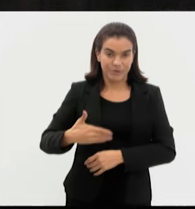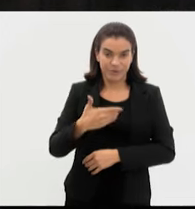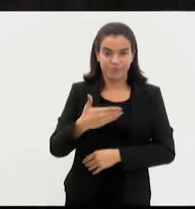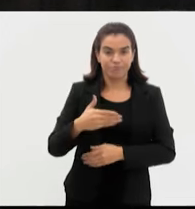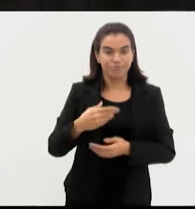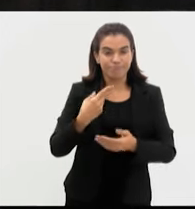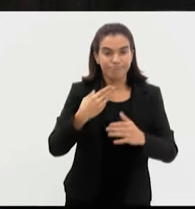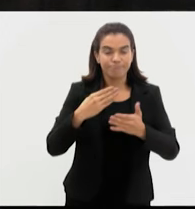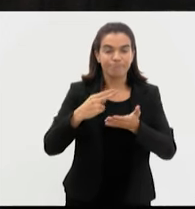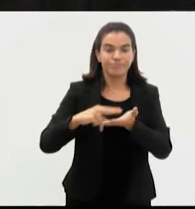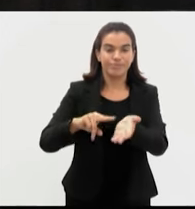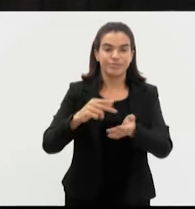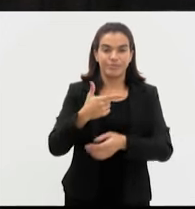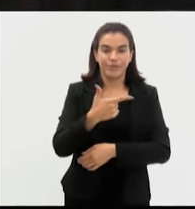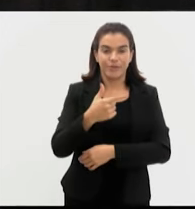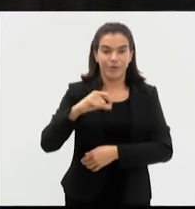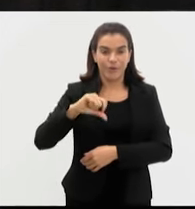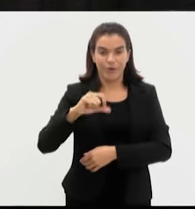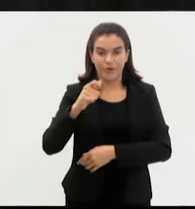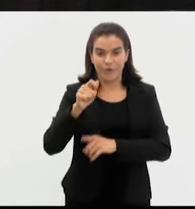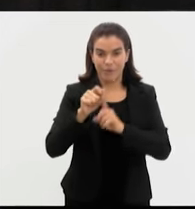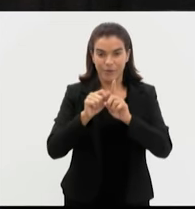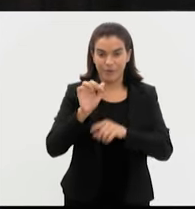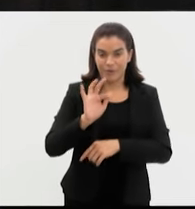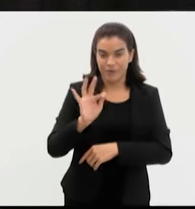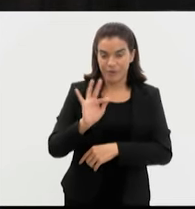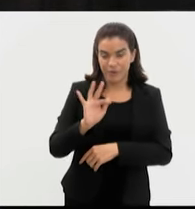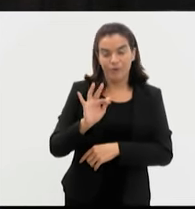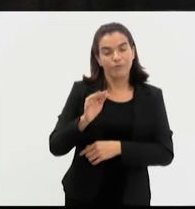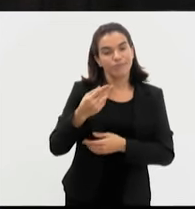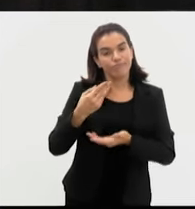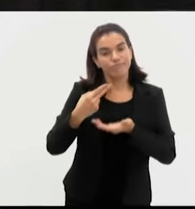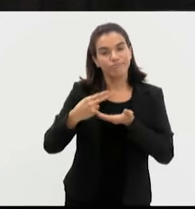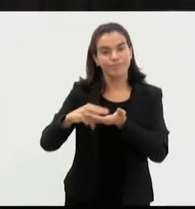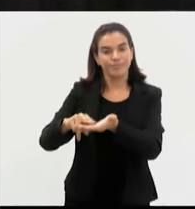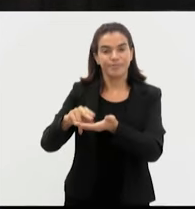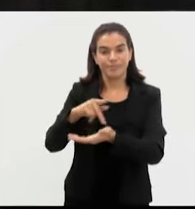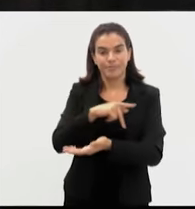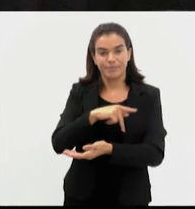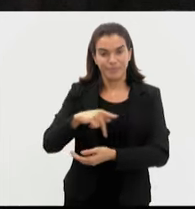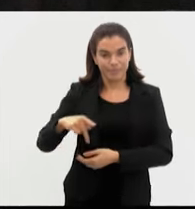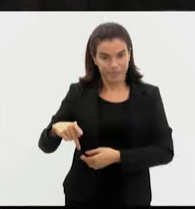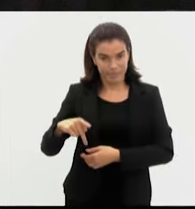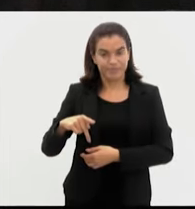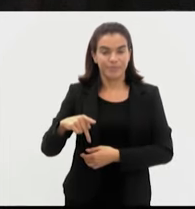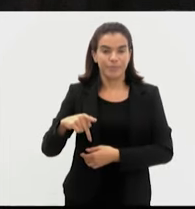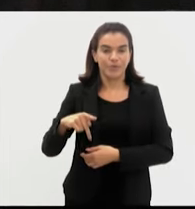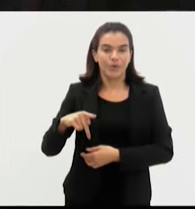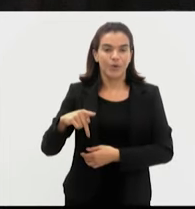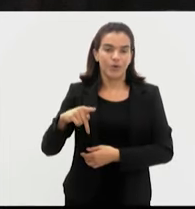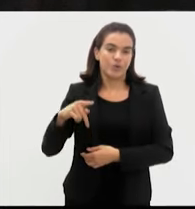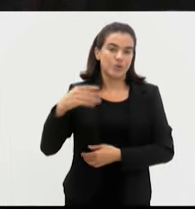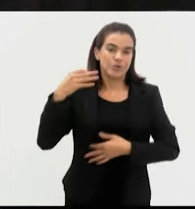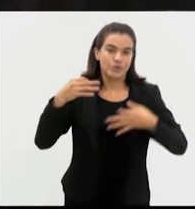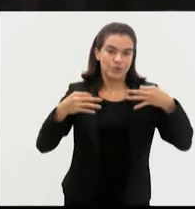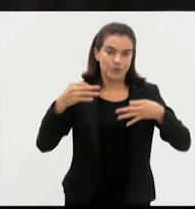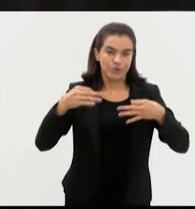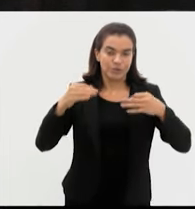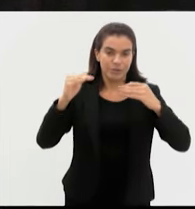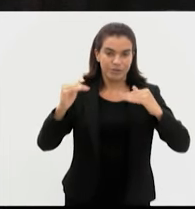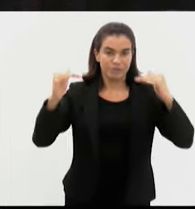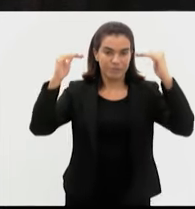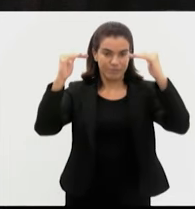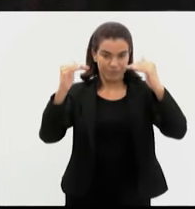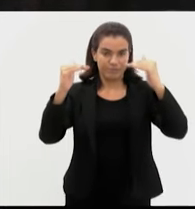Fevereiro deste ano ao excelentíssimo presidente Desembargador do tribunal de